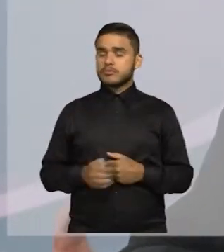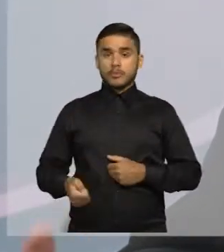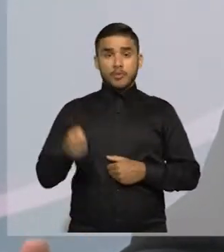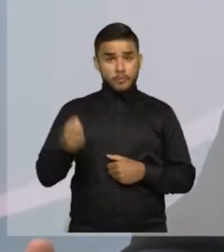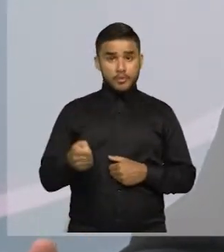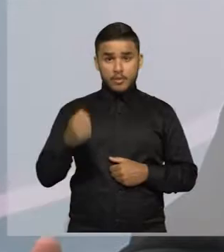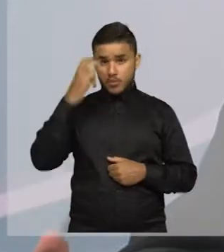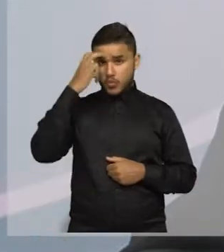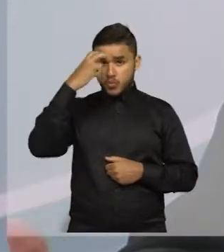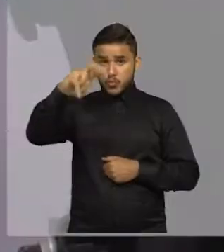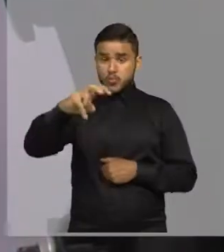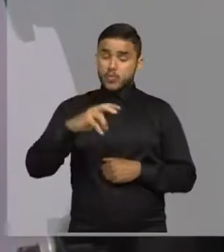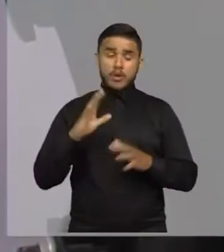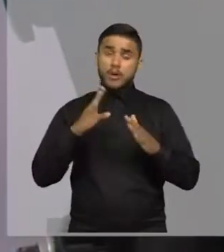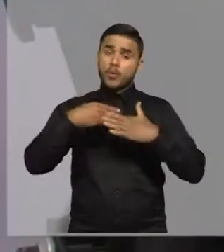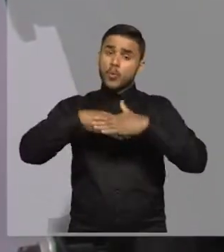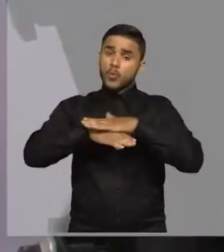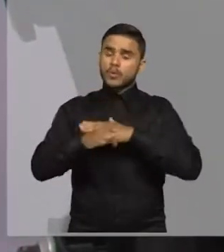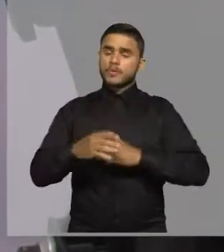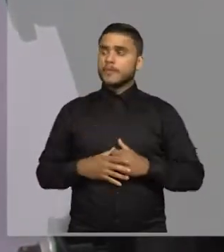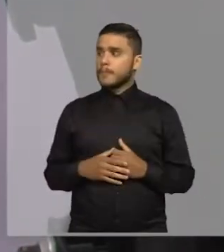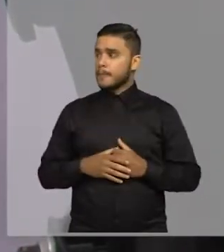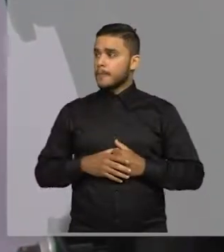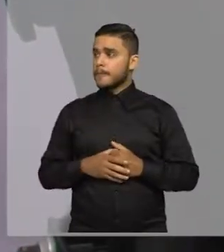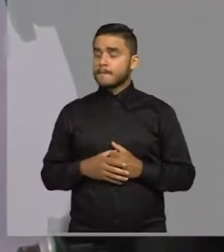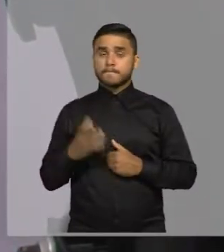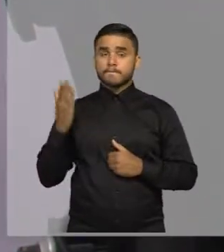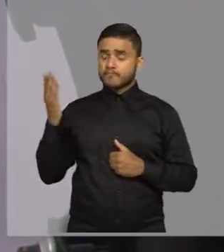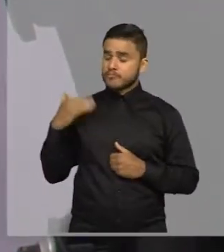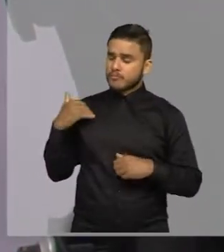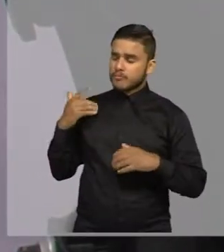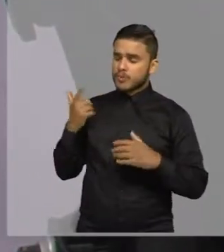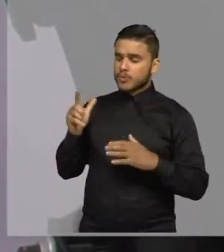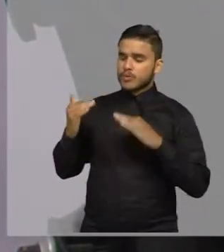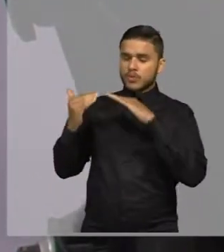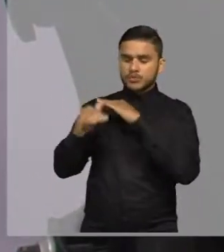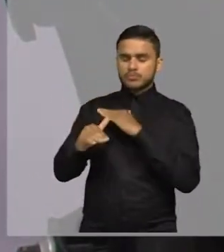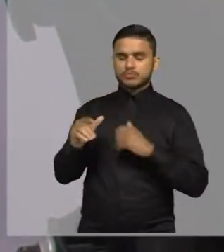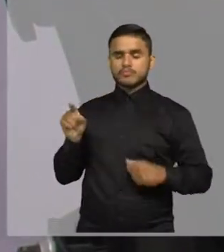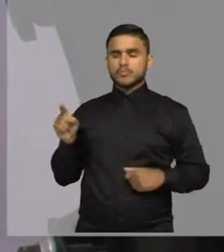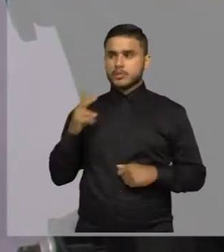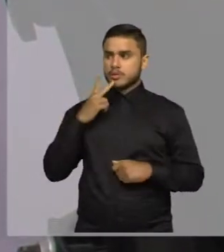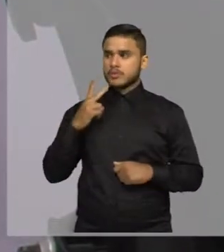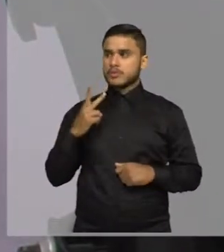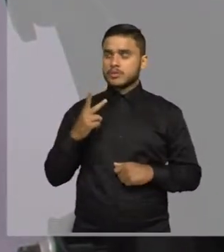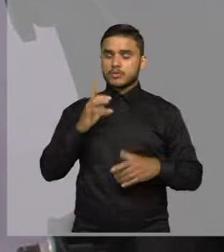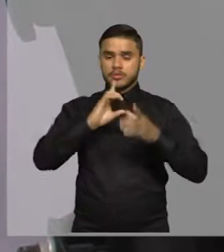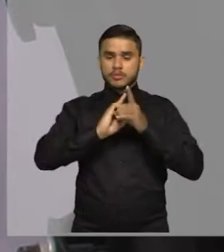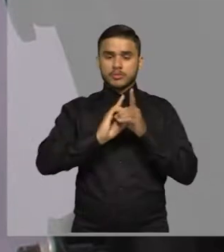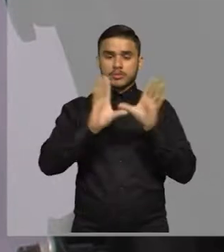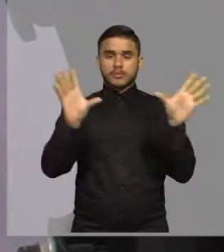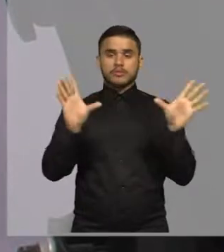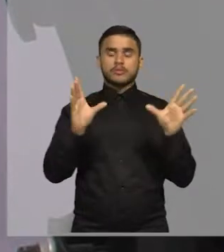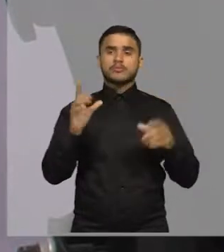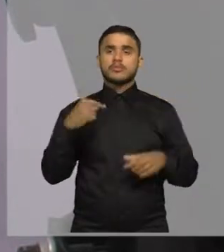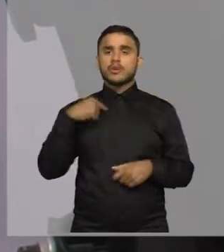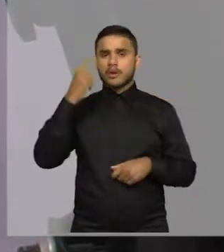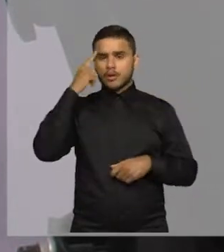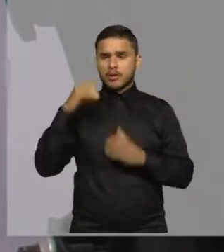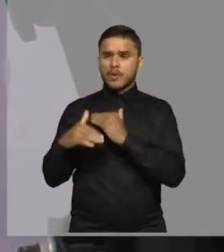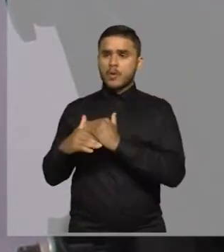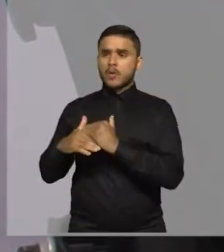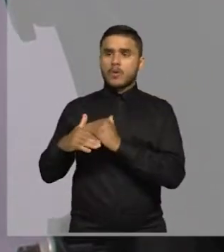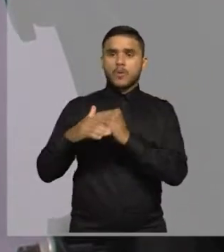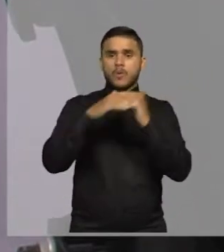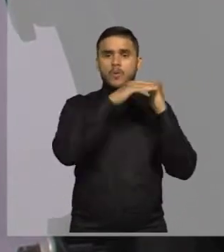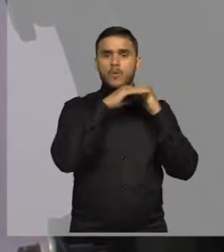que... Eu concordo plenamente. Agora, quando eu vou discordar de você, no seguinte, Roberto. Você, através da democracia, você